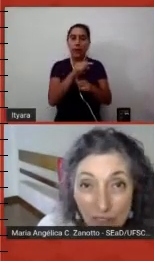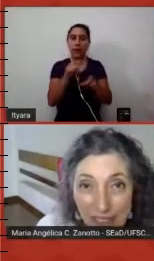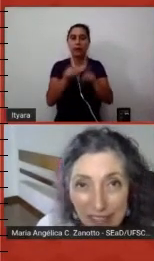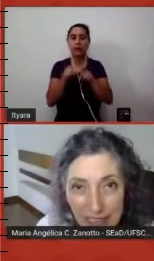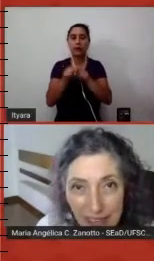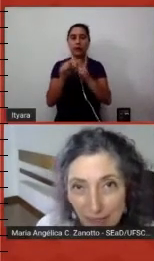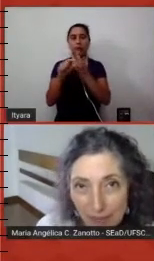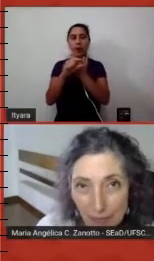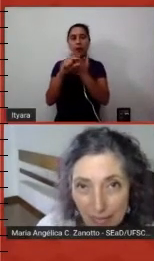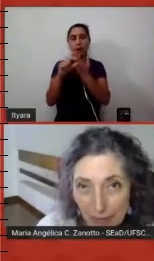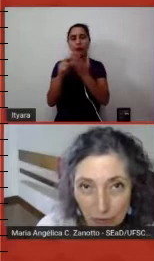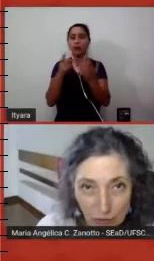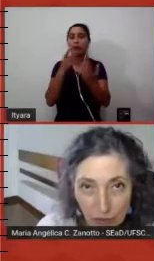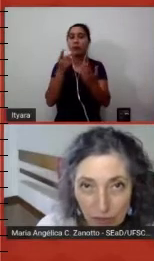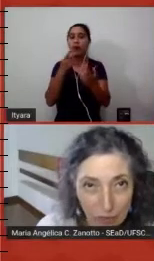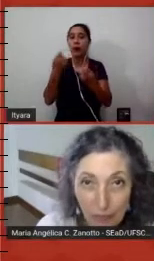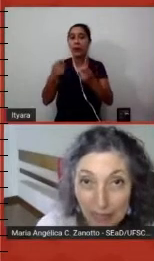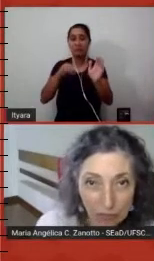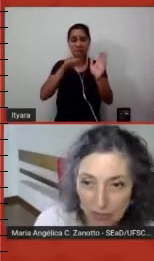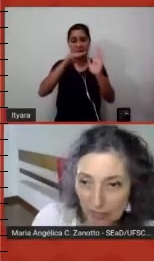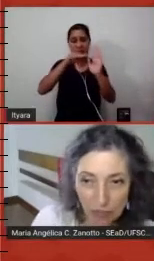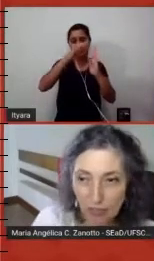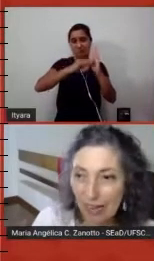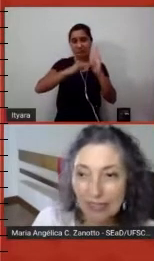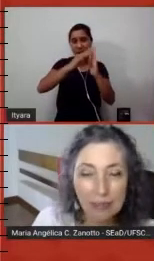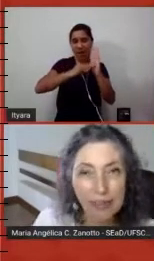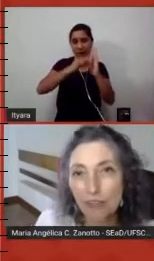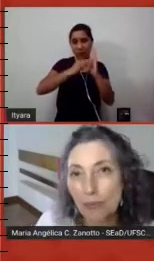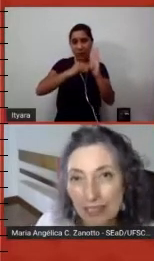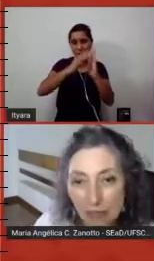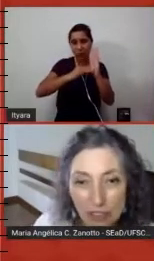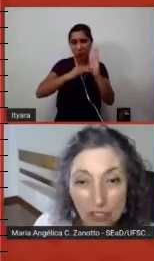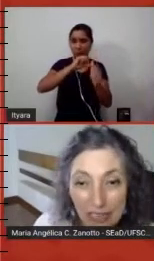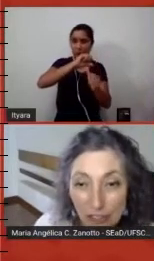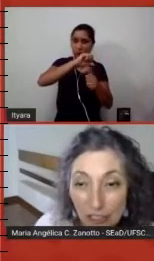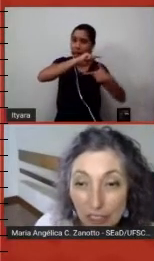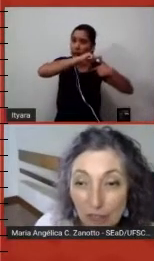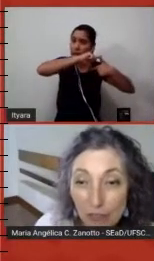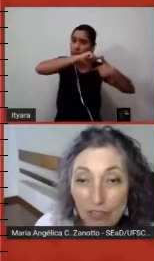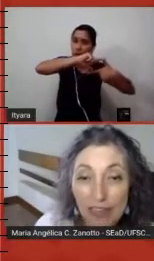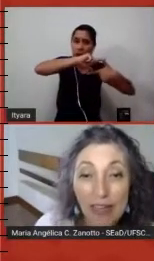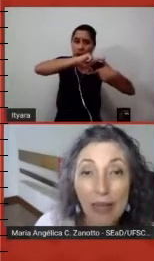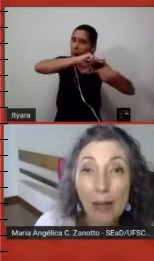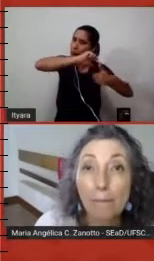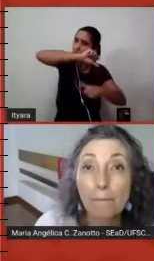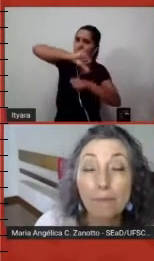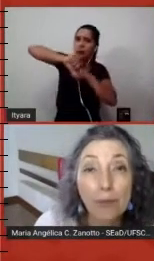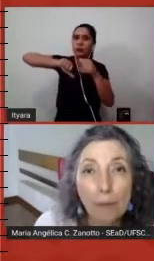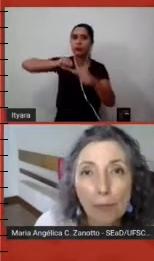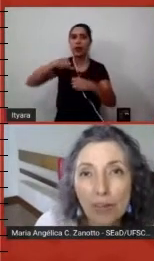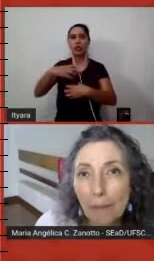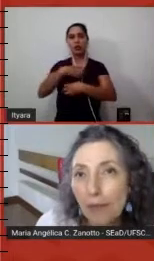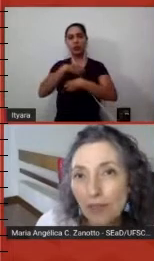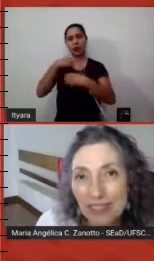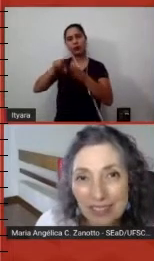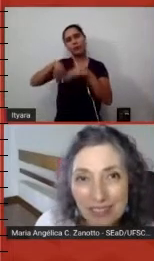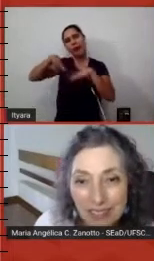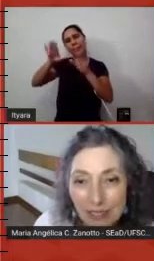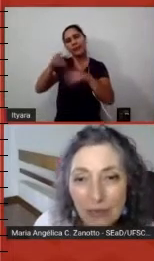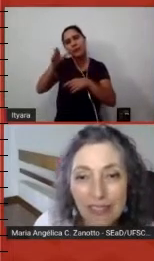necessidade de se converter os métodos tradicionais em métodos mais investigativos,